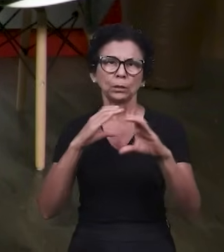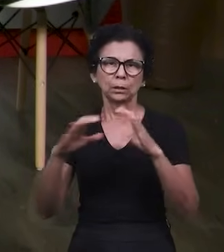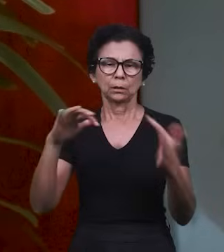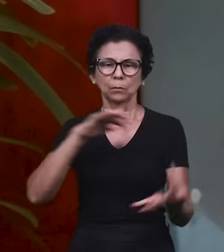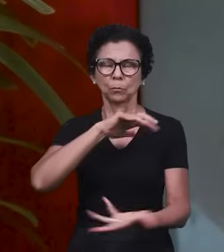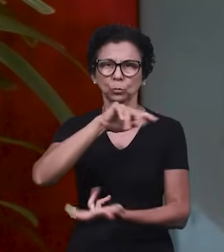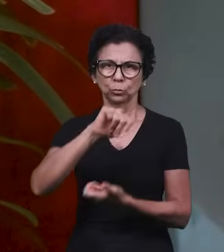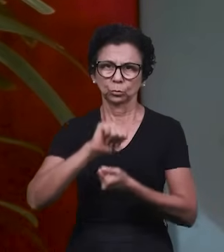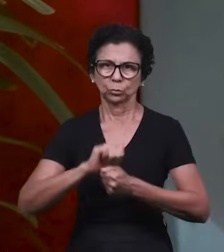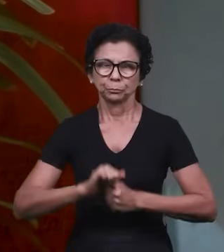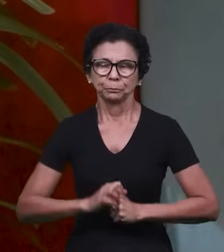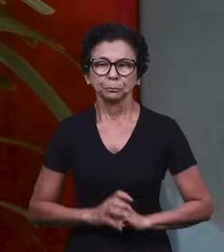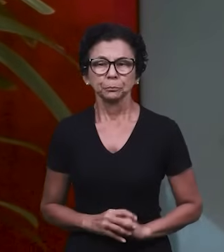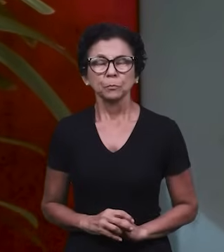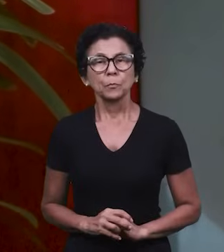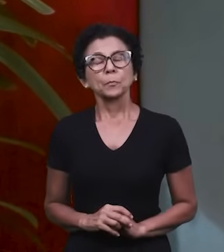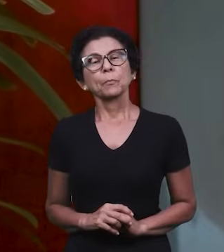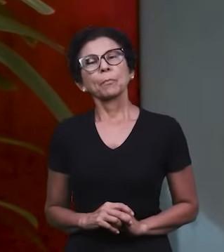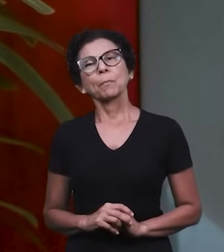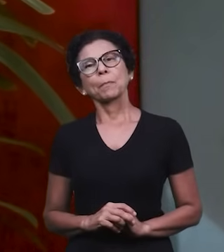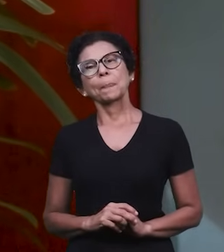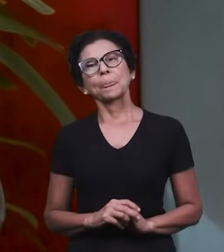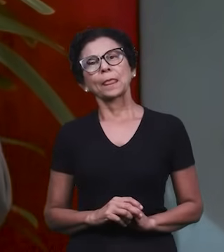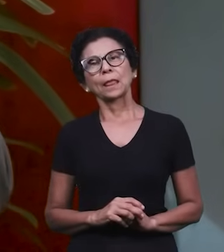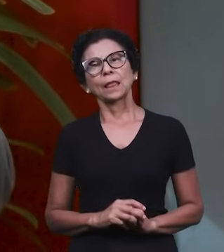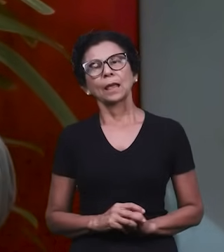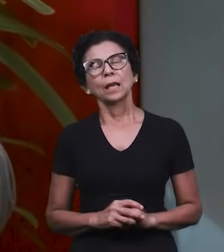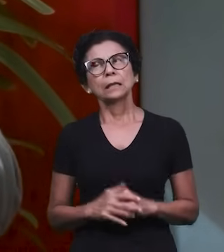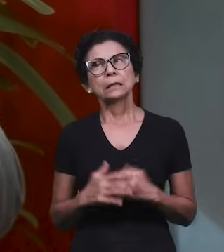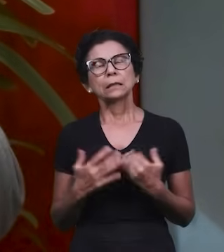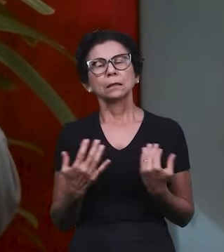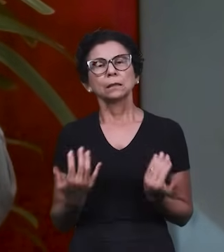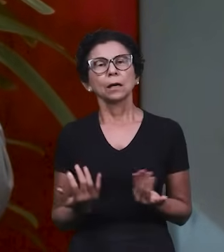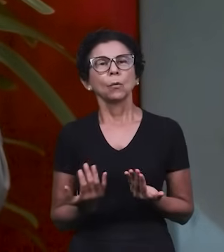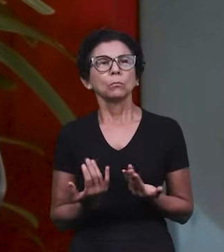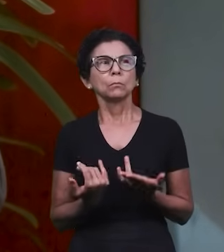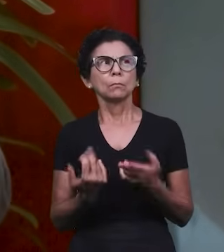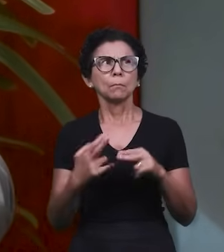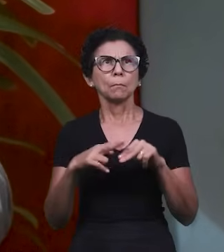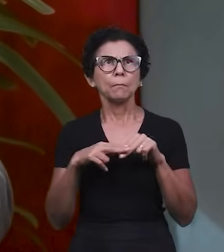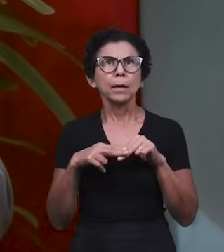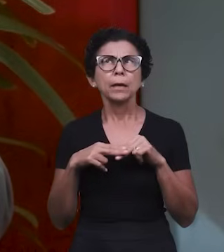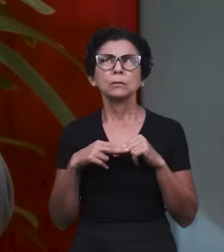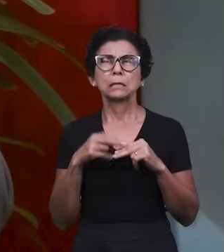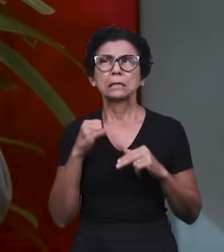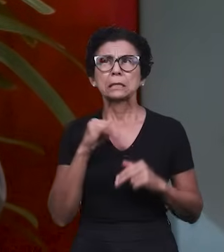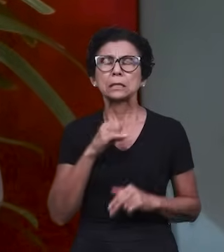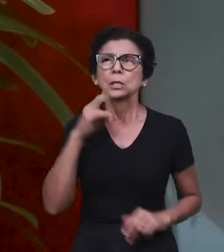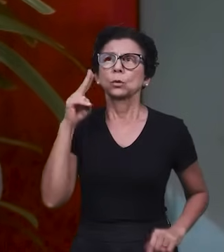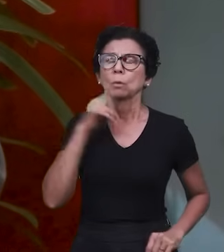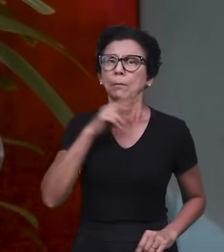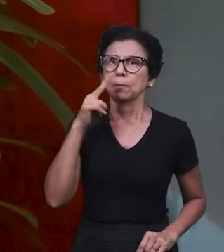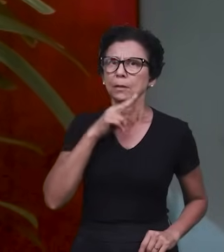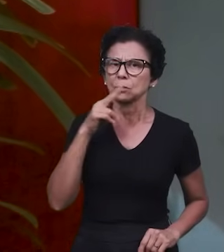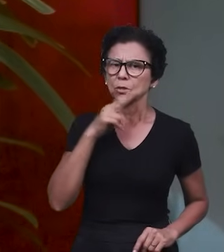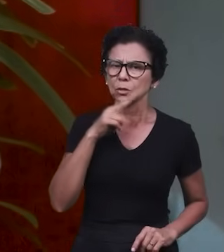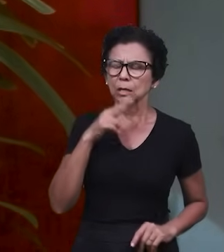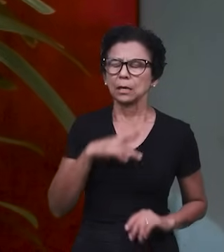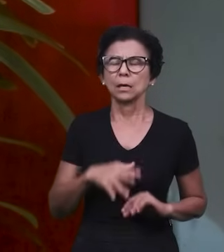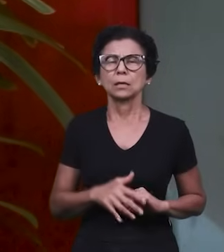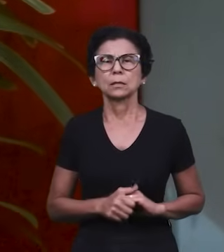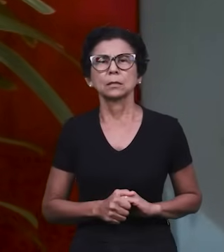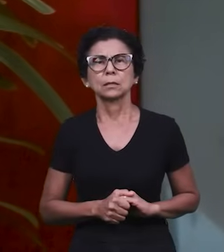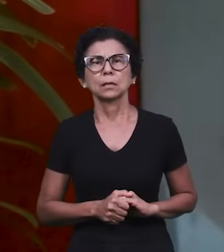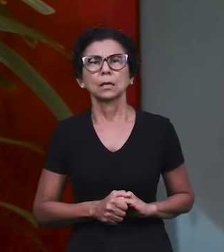forma que havia para uma comunicação no caso de uma emergência, e num caso específico, vou falar